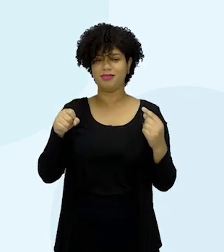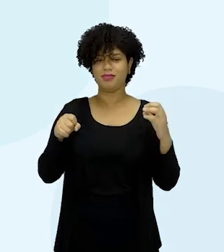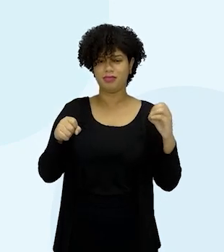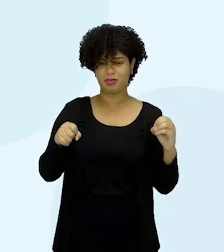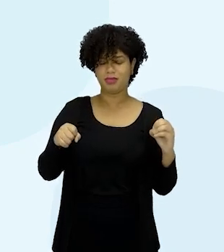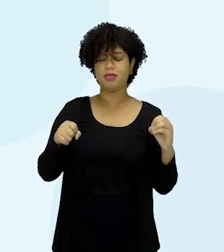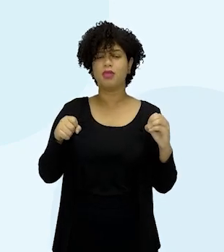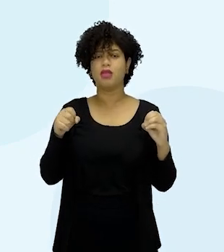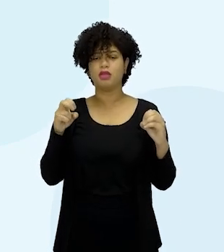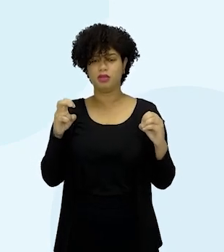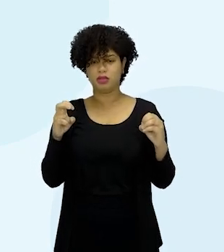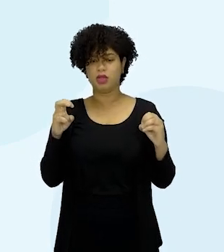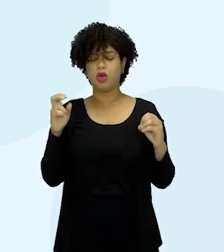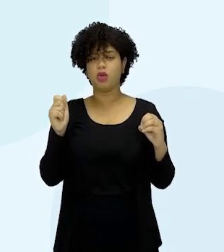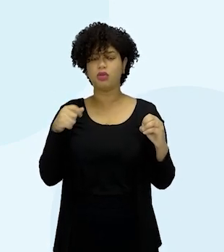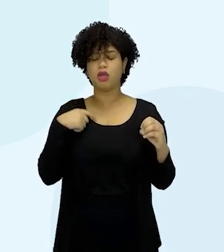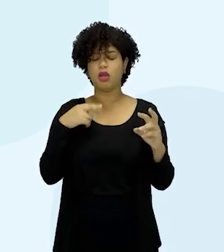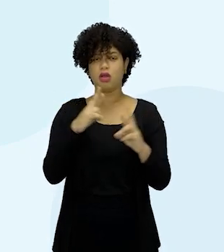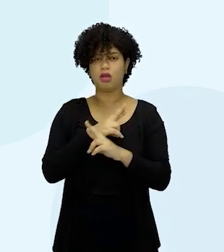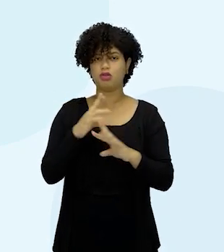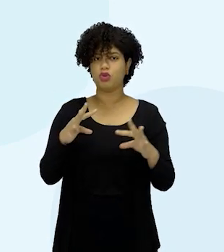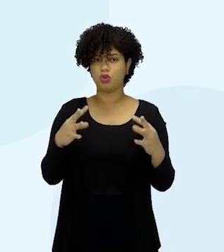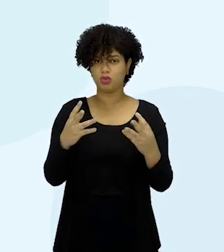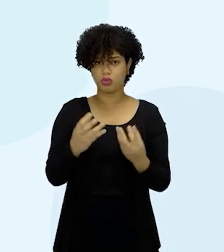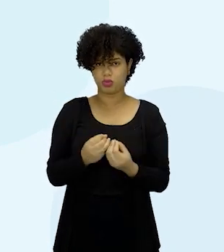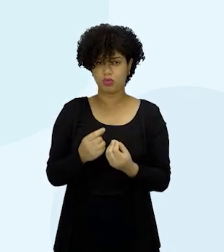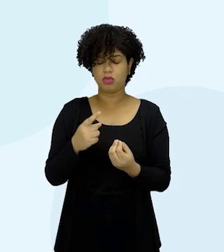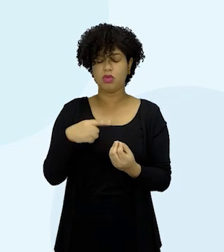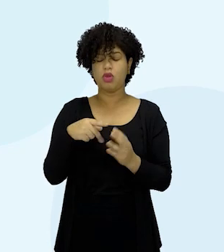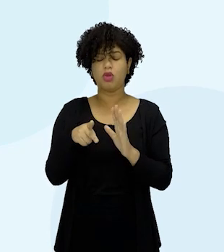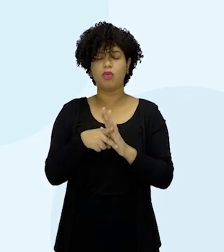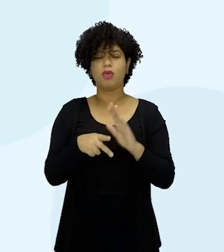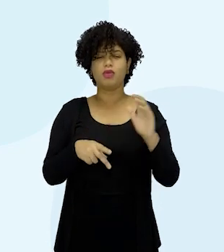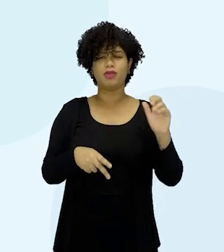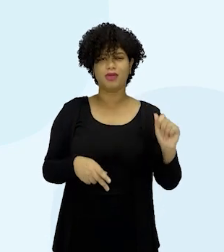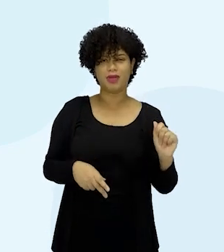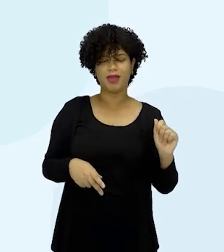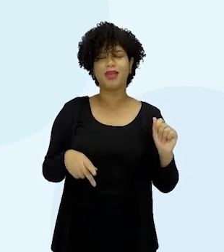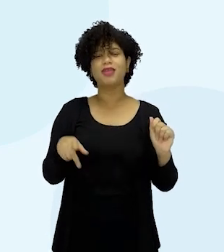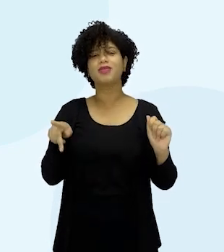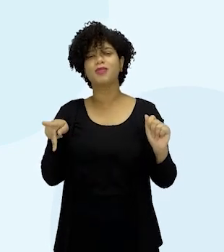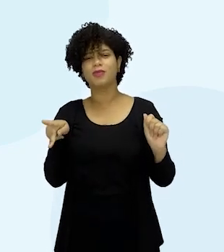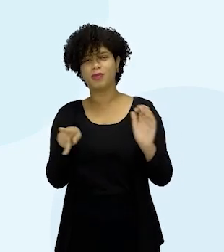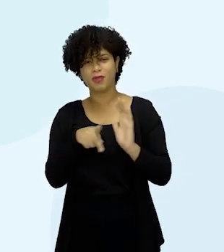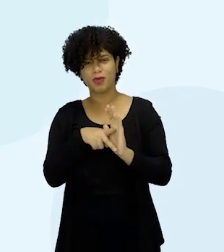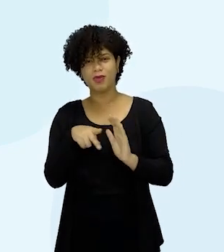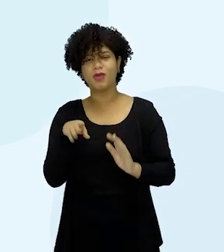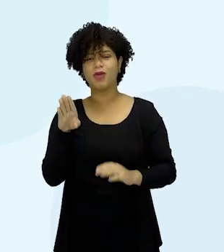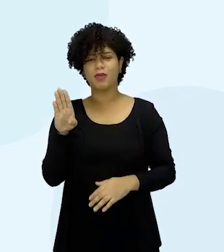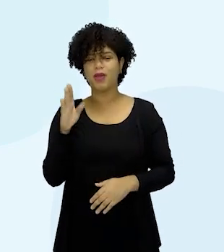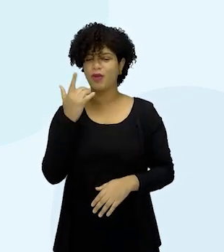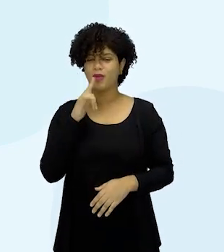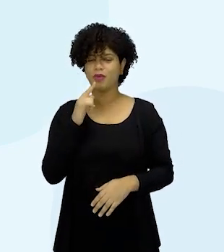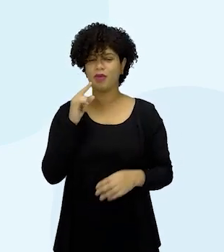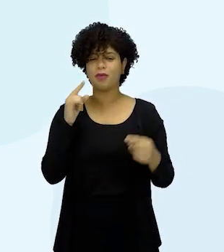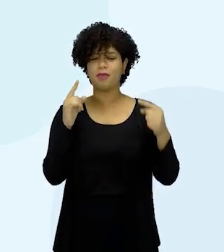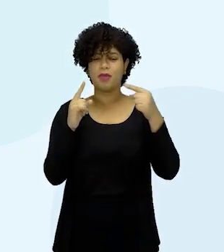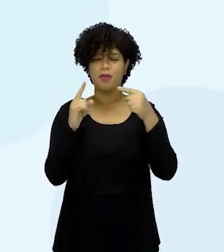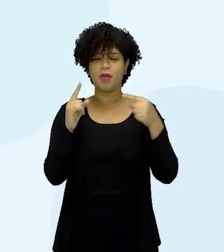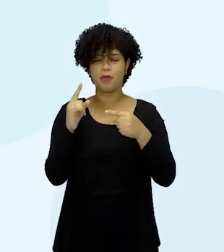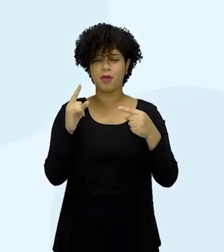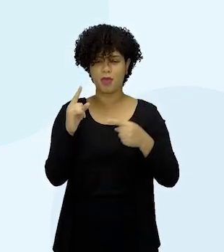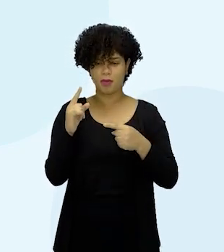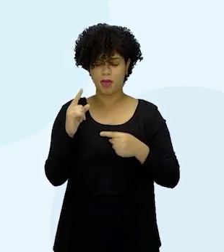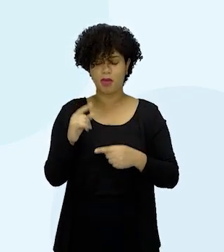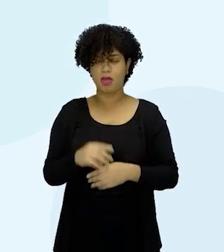ligação. Então, eu consegui relacionar todos os elementos do conjunto A com os seus respectivos elementos do conjunto B. Observe que na minha